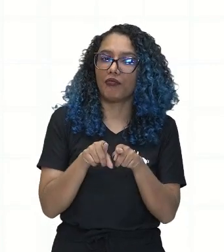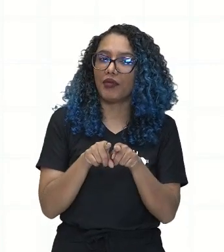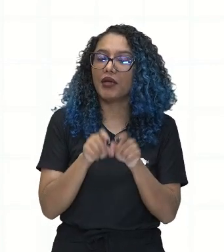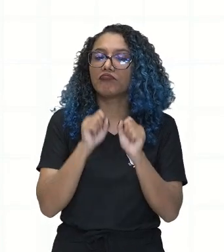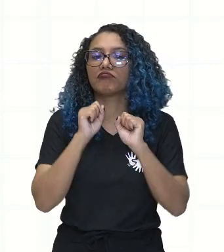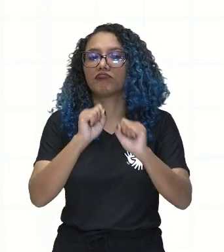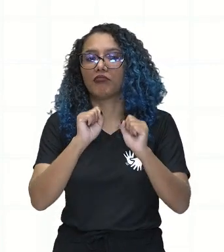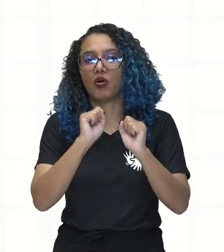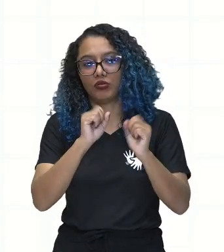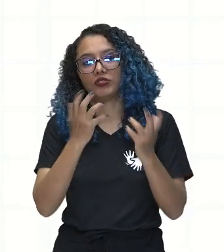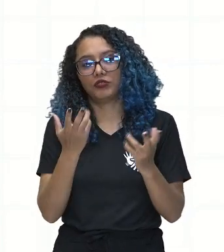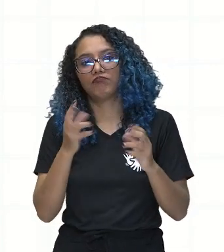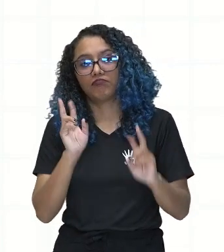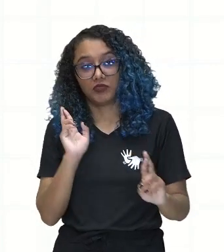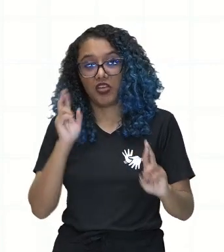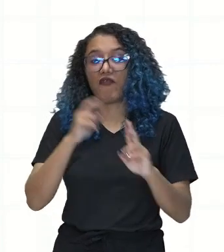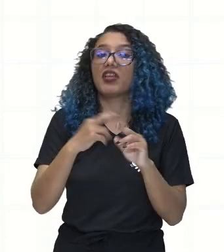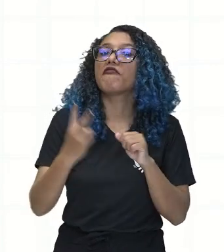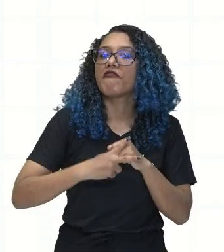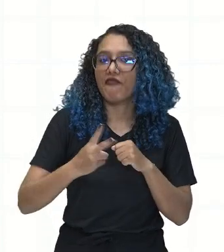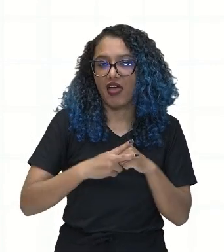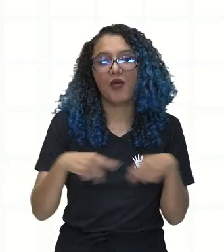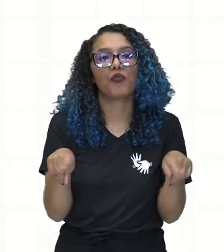o verbo. Então, lembrado, ó,